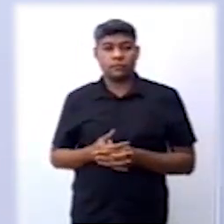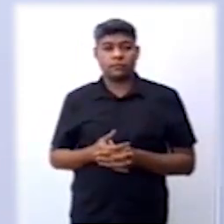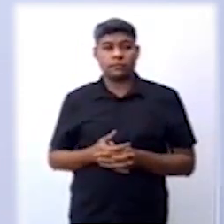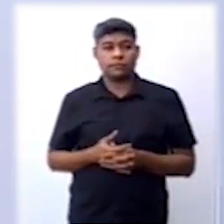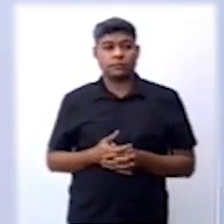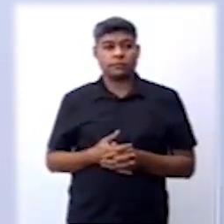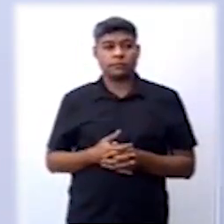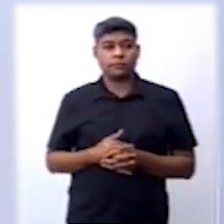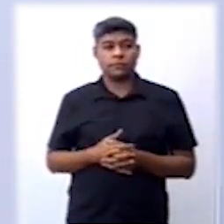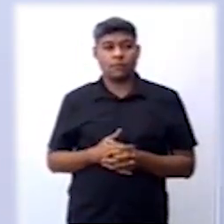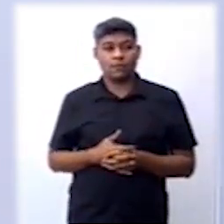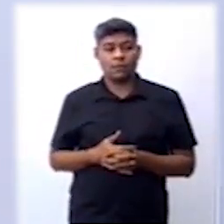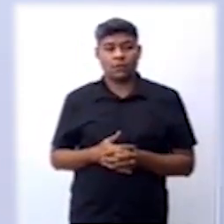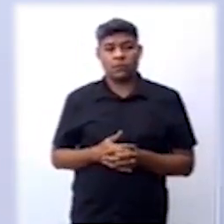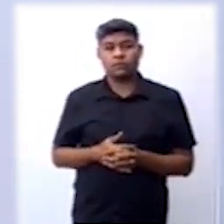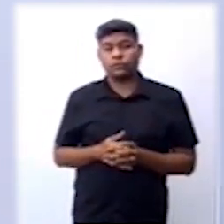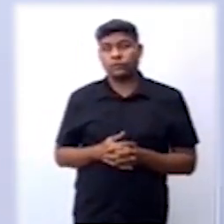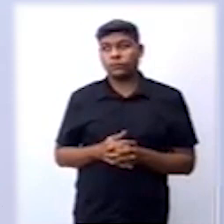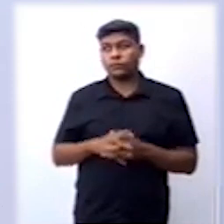do